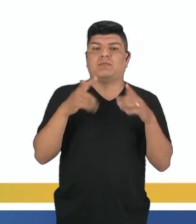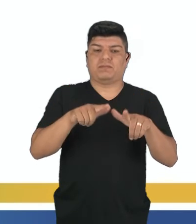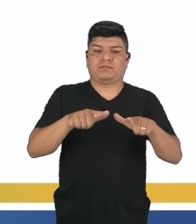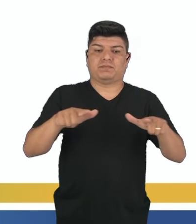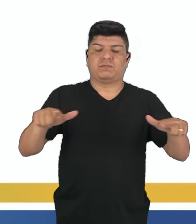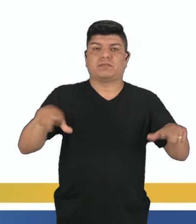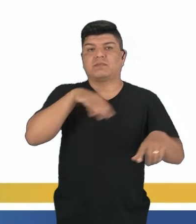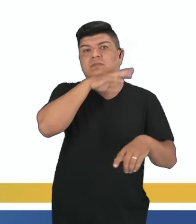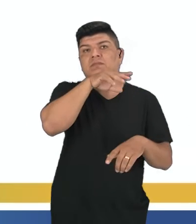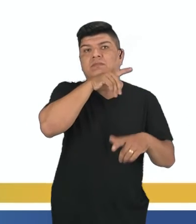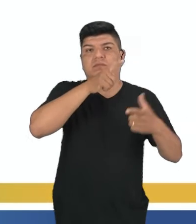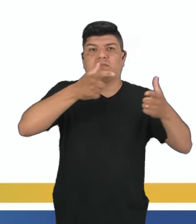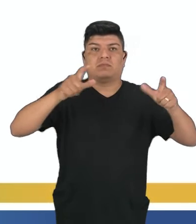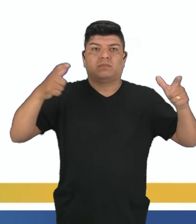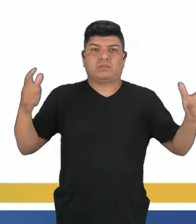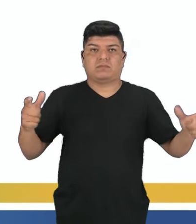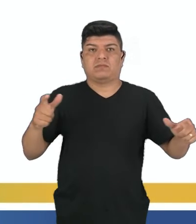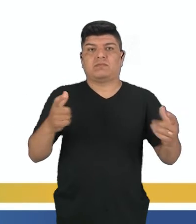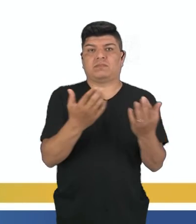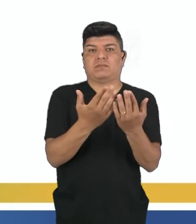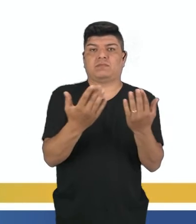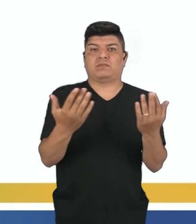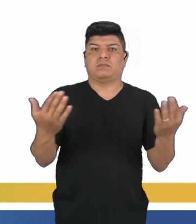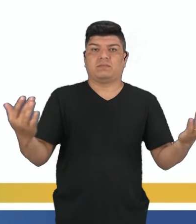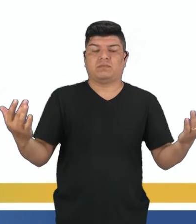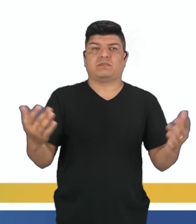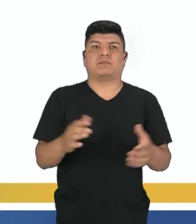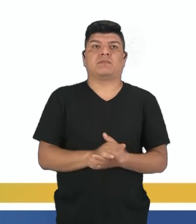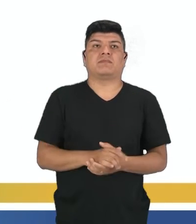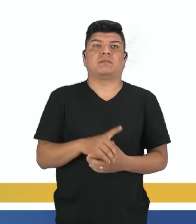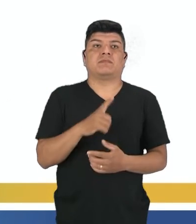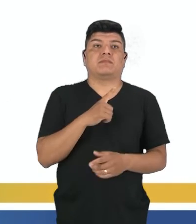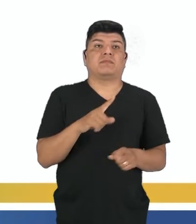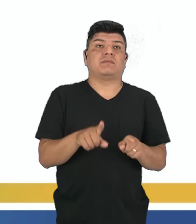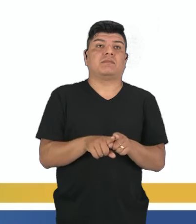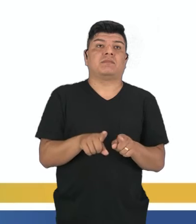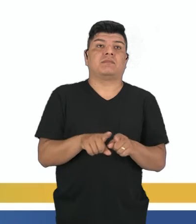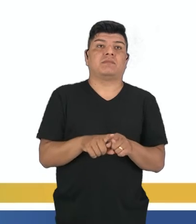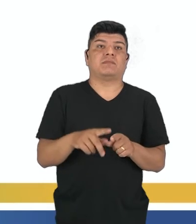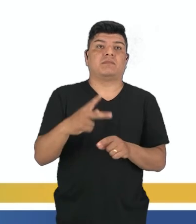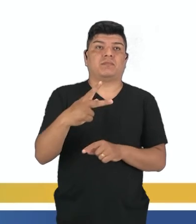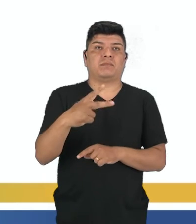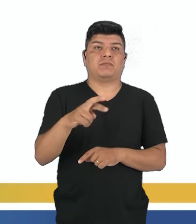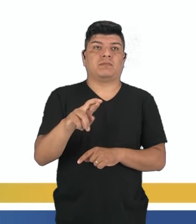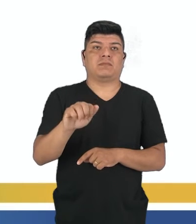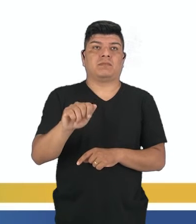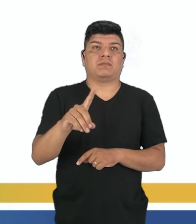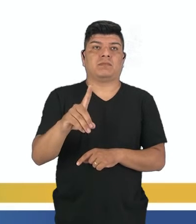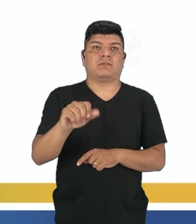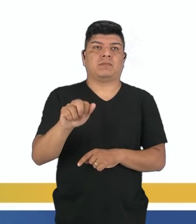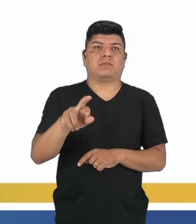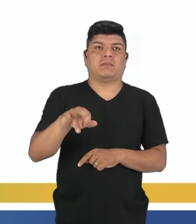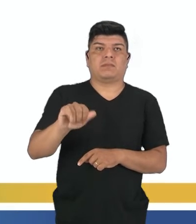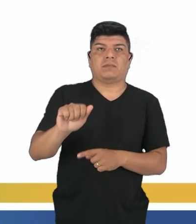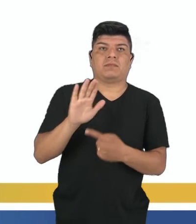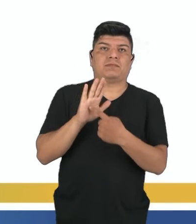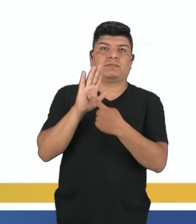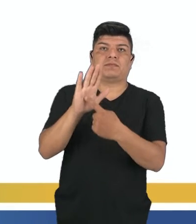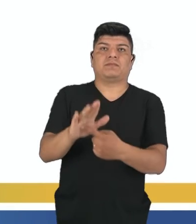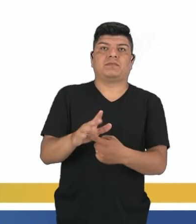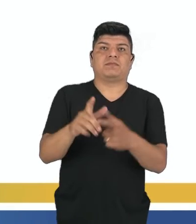plano, animais de grande porte e vegetação rasteira. Nós temos as pradarias, que são apresentadas em